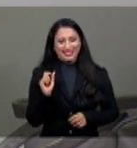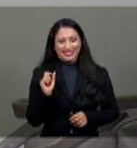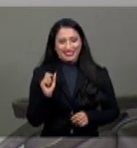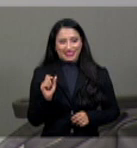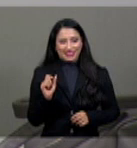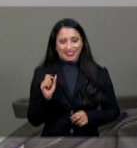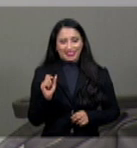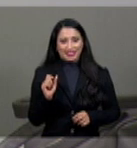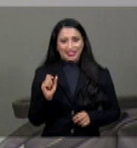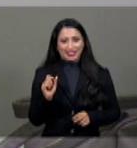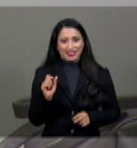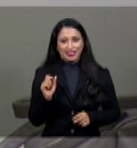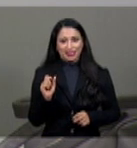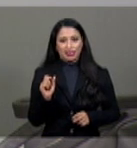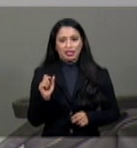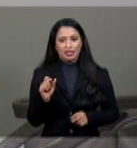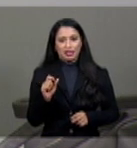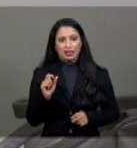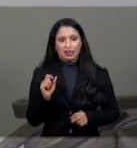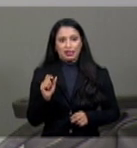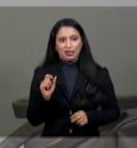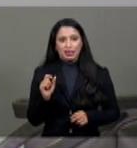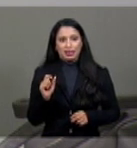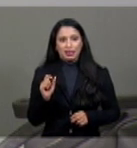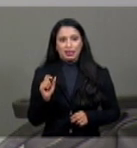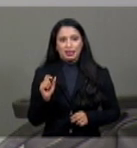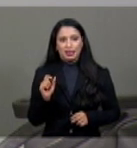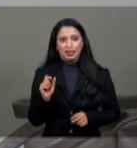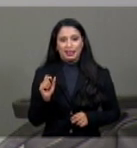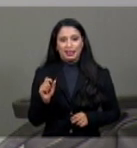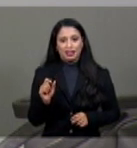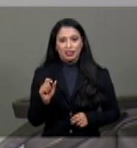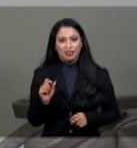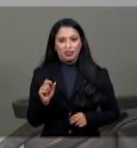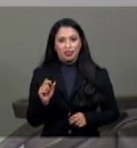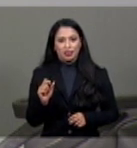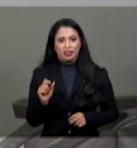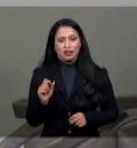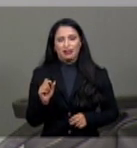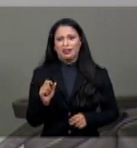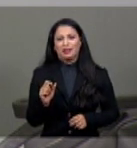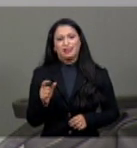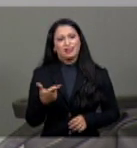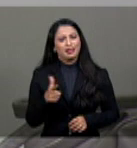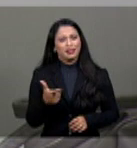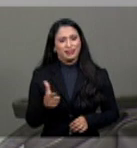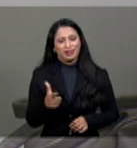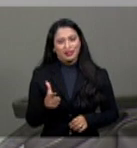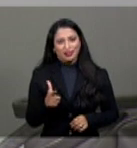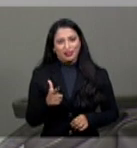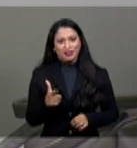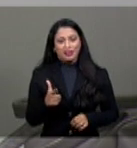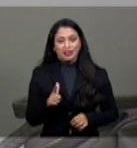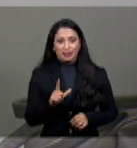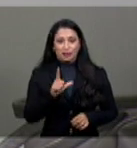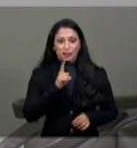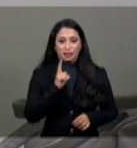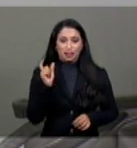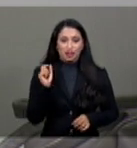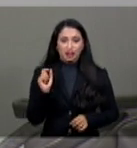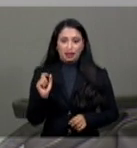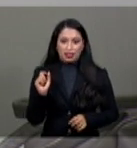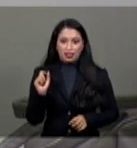né? Um dos primeiros passos é conseguirmos compreender que não há como pensar em soluções para